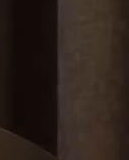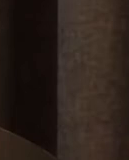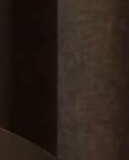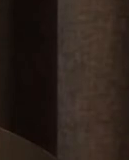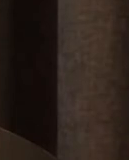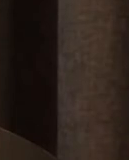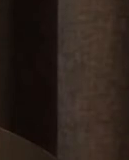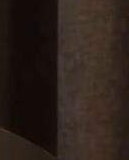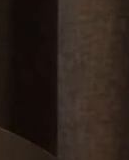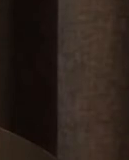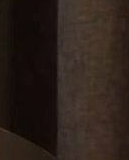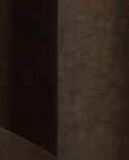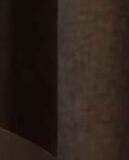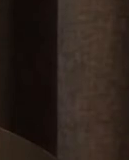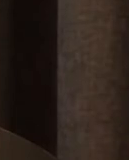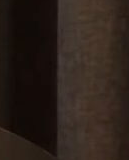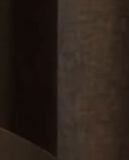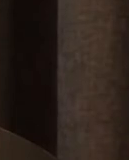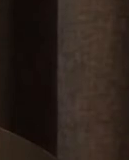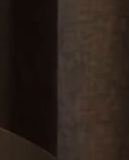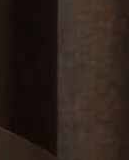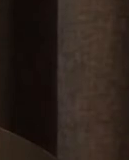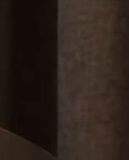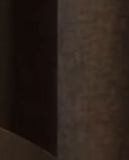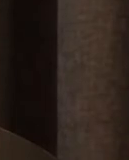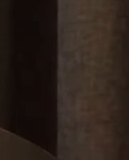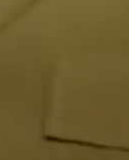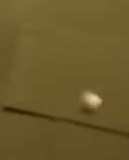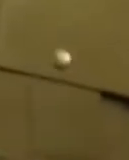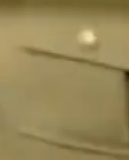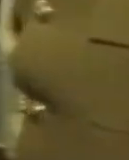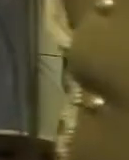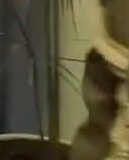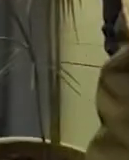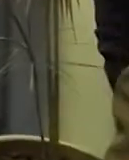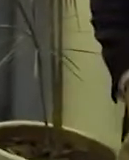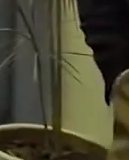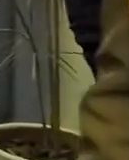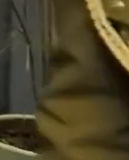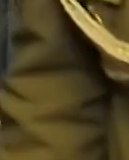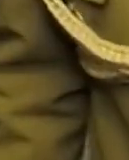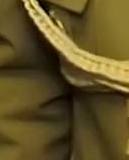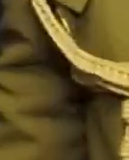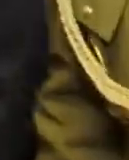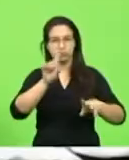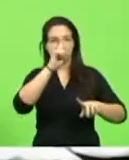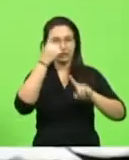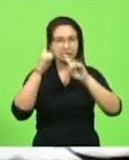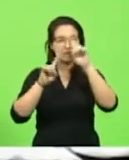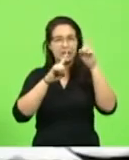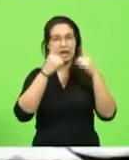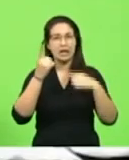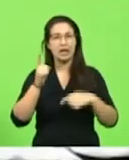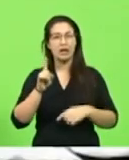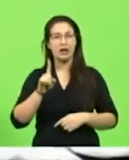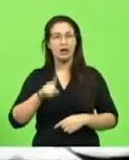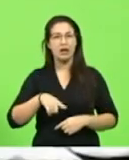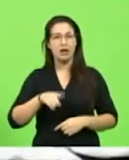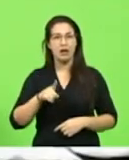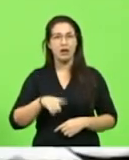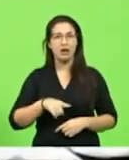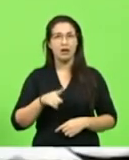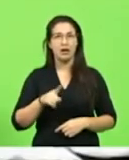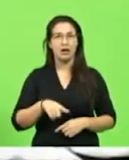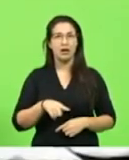com pagamento antecipado de 33 milhões de reais por equipamentos que nunca foram entregues. O desembargador